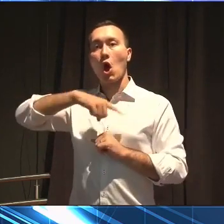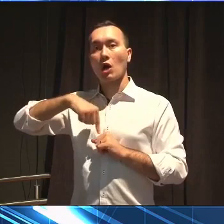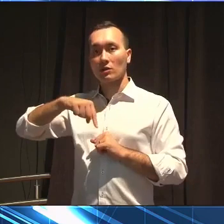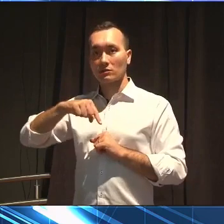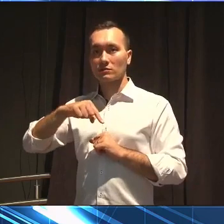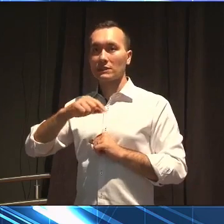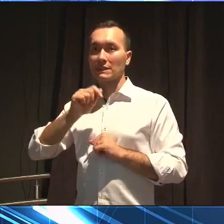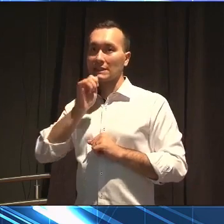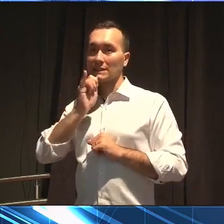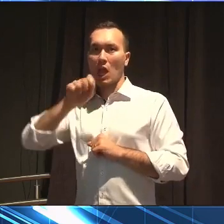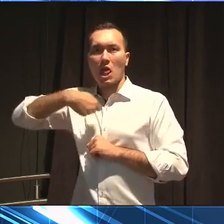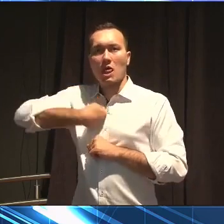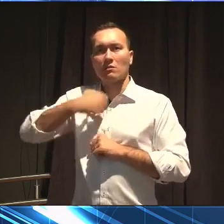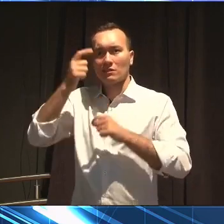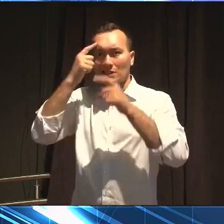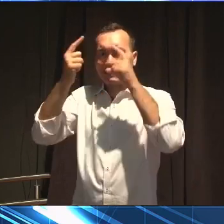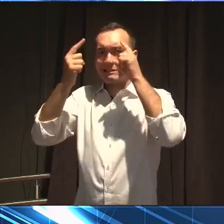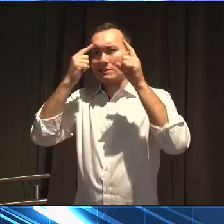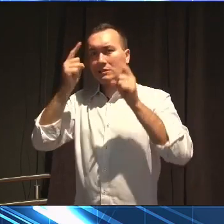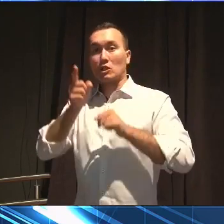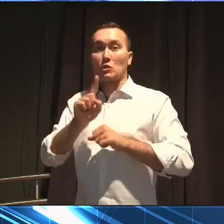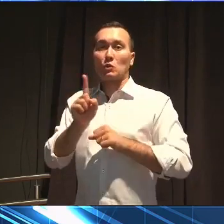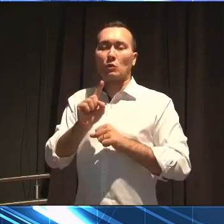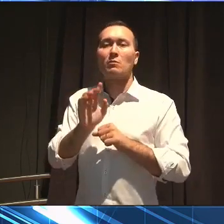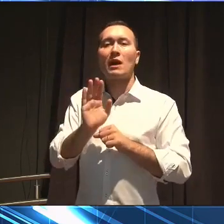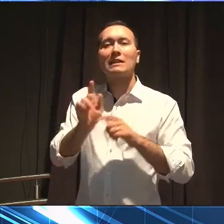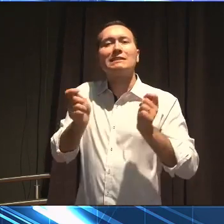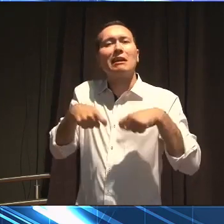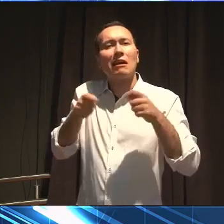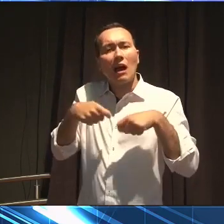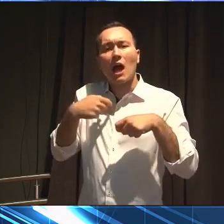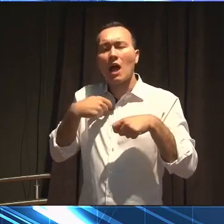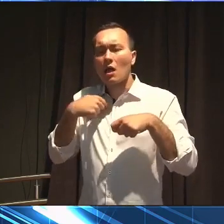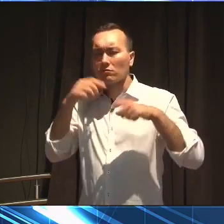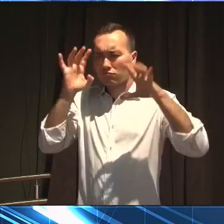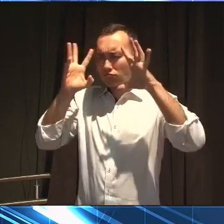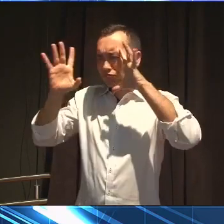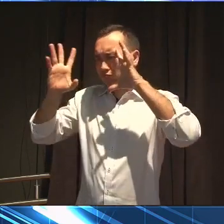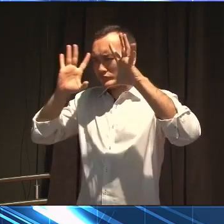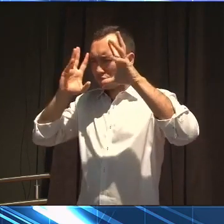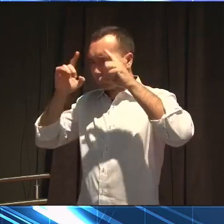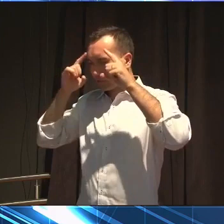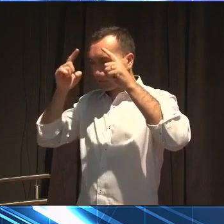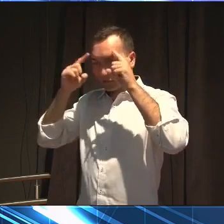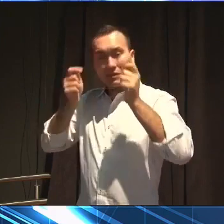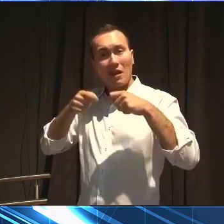não. E agora a gente vai falar, então, como é que a gente faz esse exercício sobre